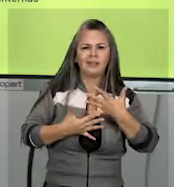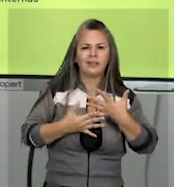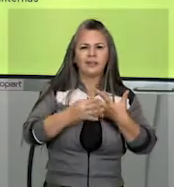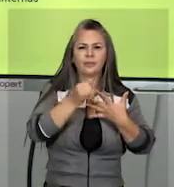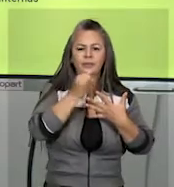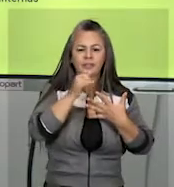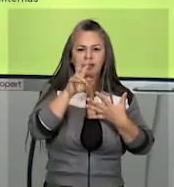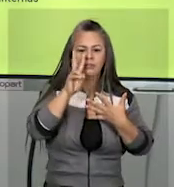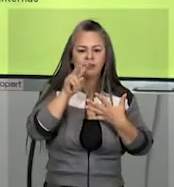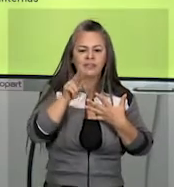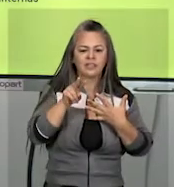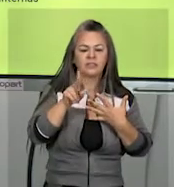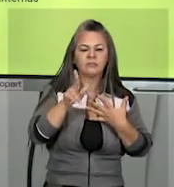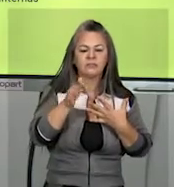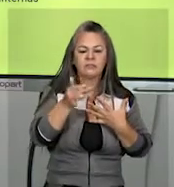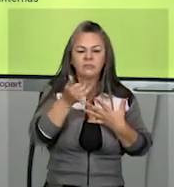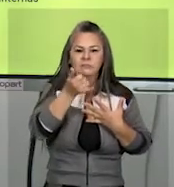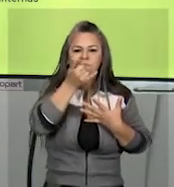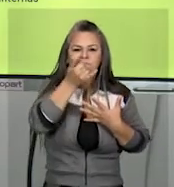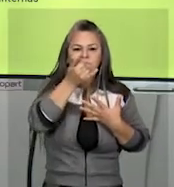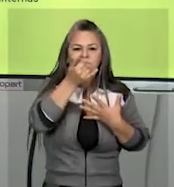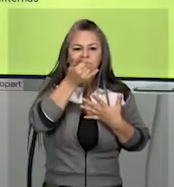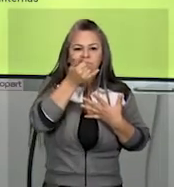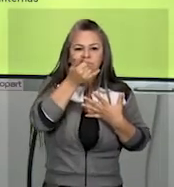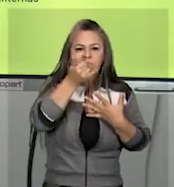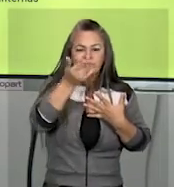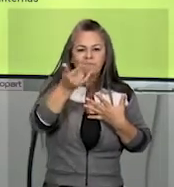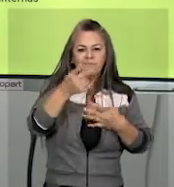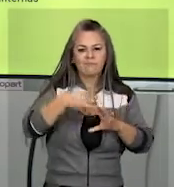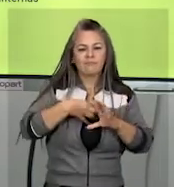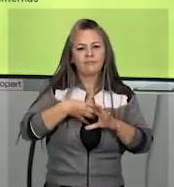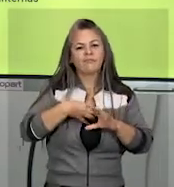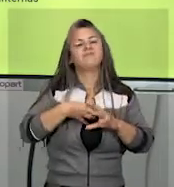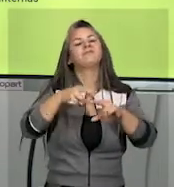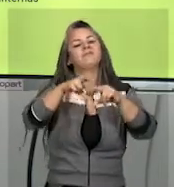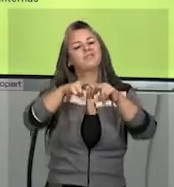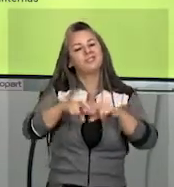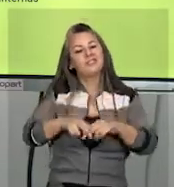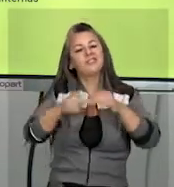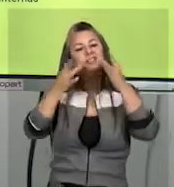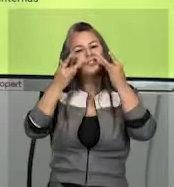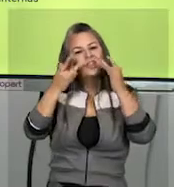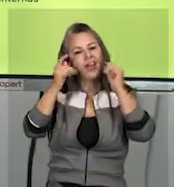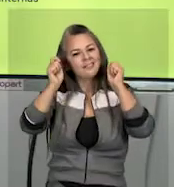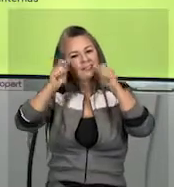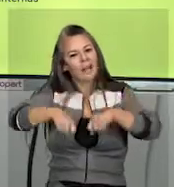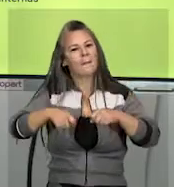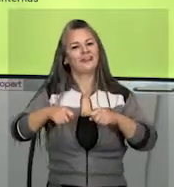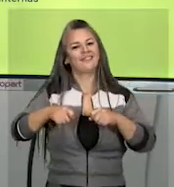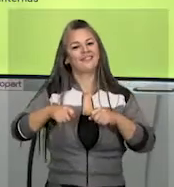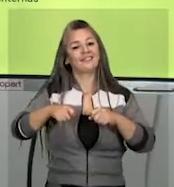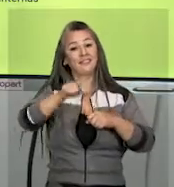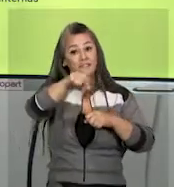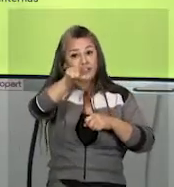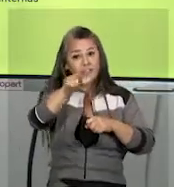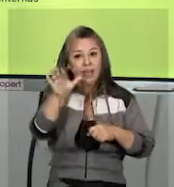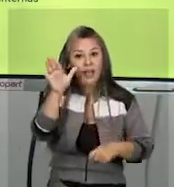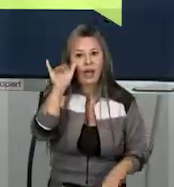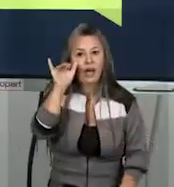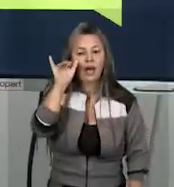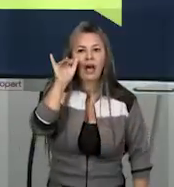mesma. A catarse é isso, né? O teatro tem esse poder, é você vivenciar na pele do outro,